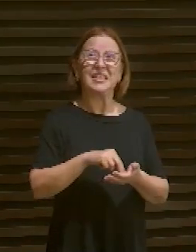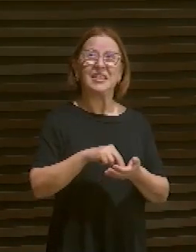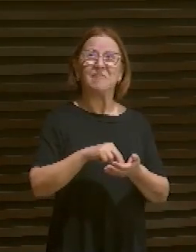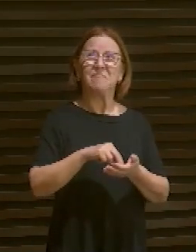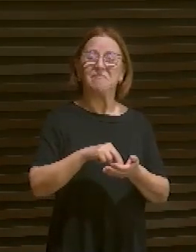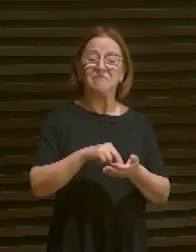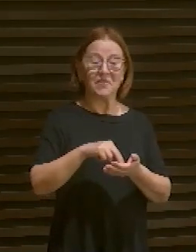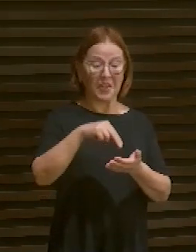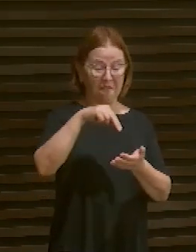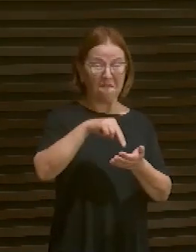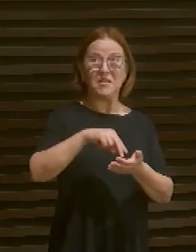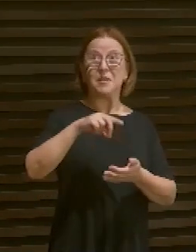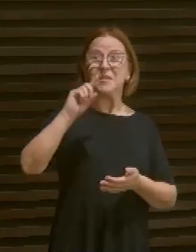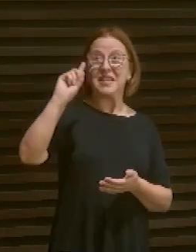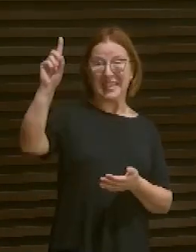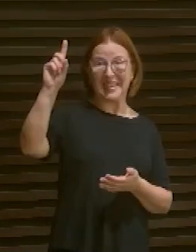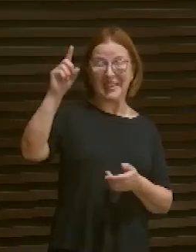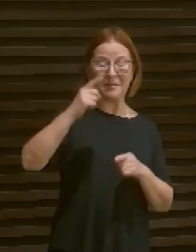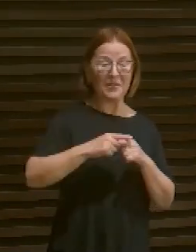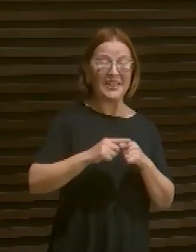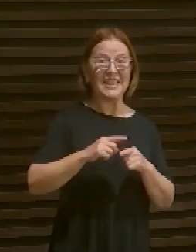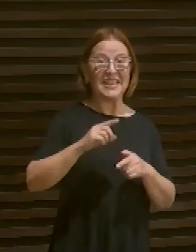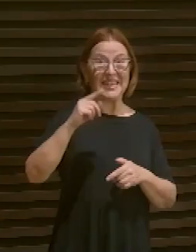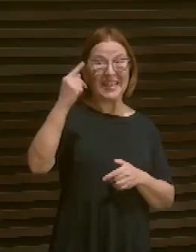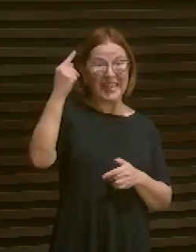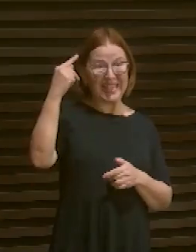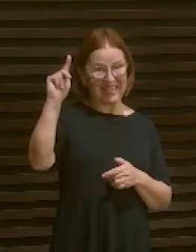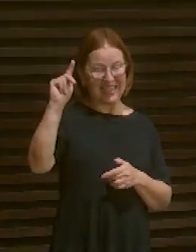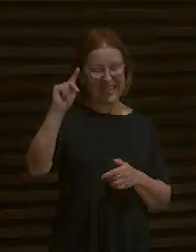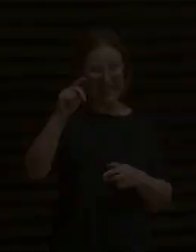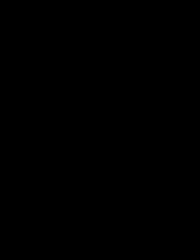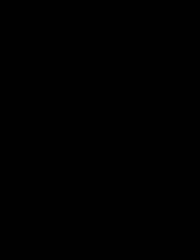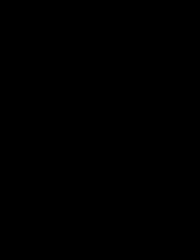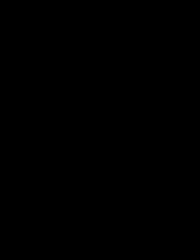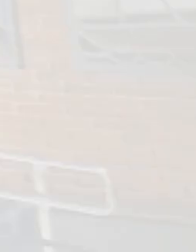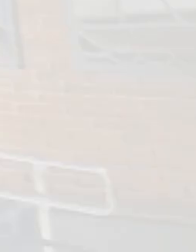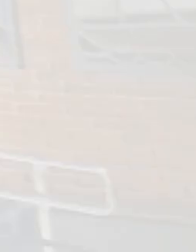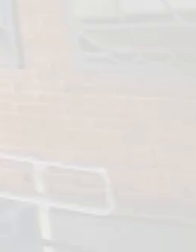porque é dele, é por ele e é para ele que são todas as coisas.